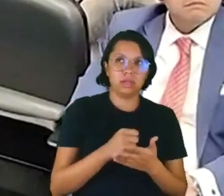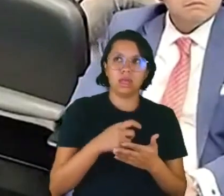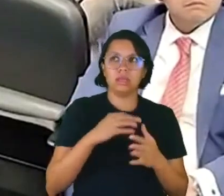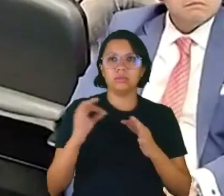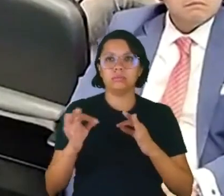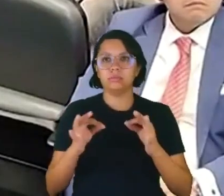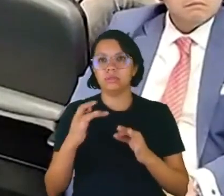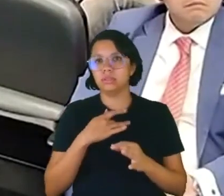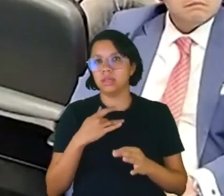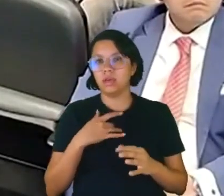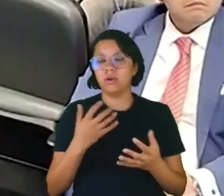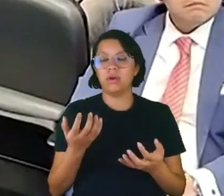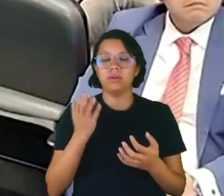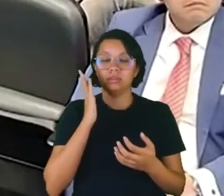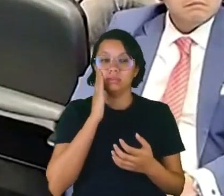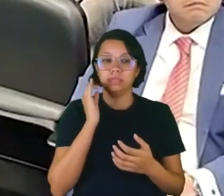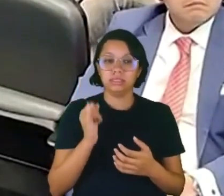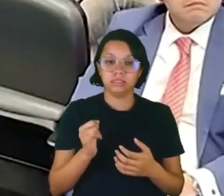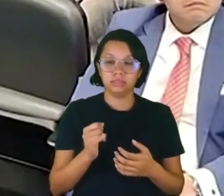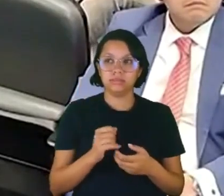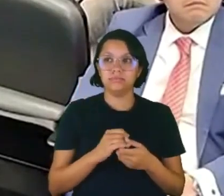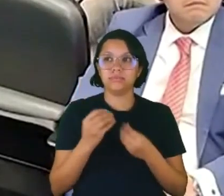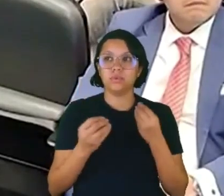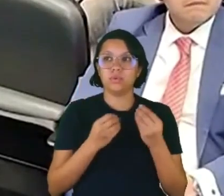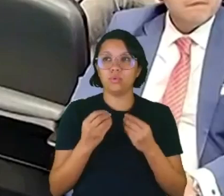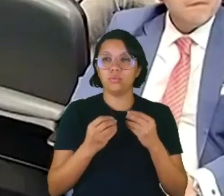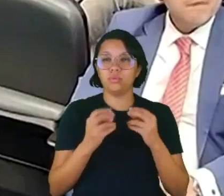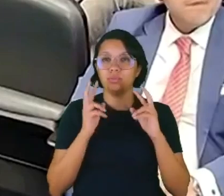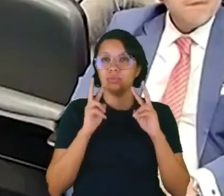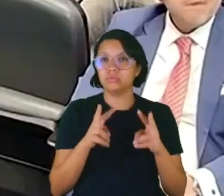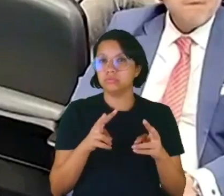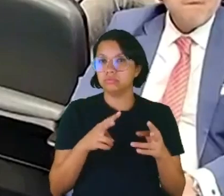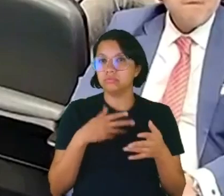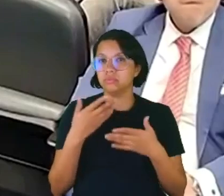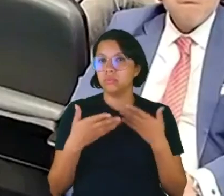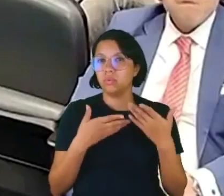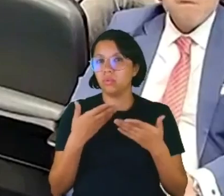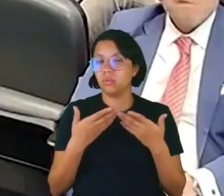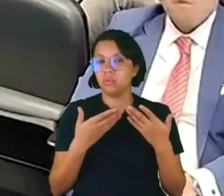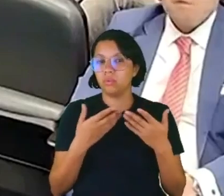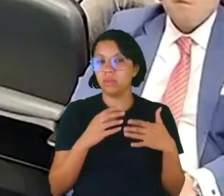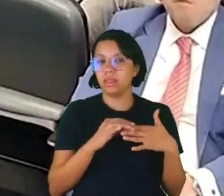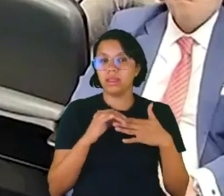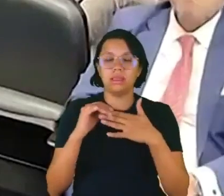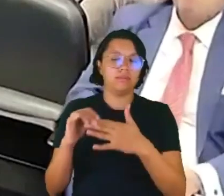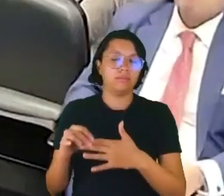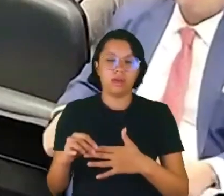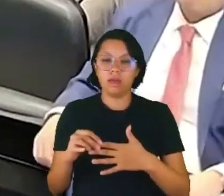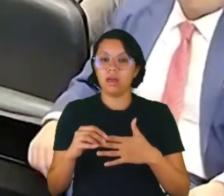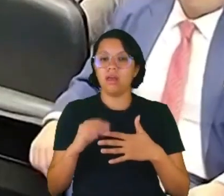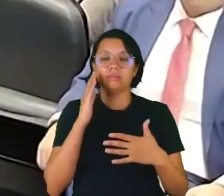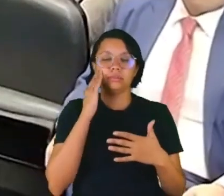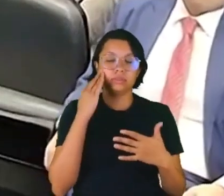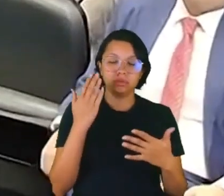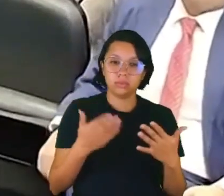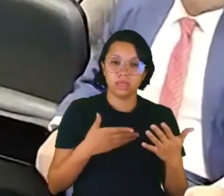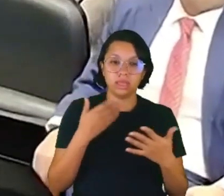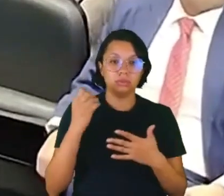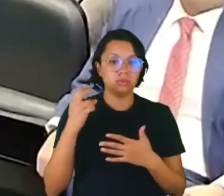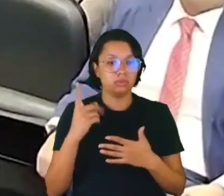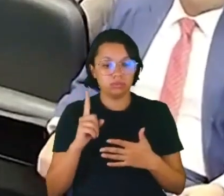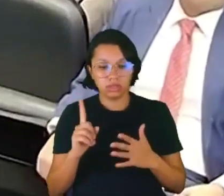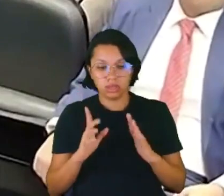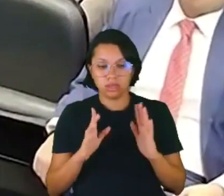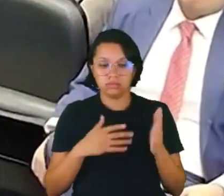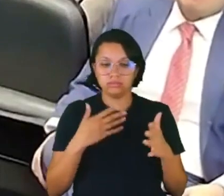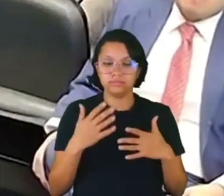né? Eu queria saber se isso, como que isso é visto, isso acaba sendo levado em conta ou não,